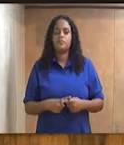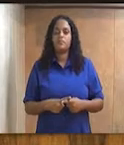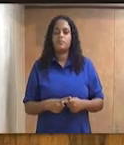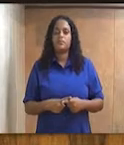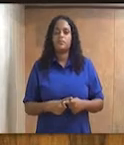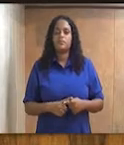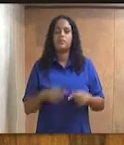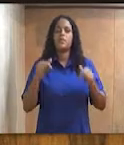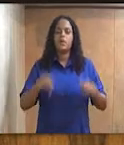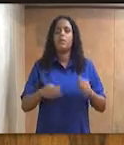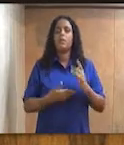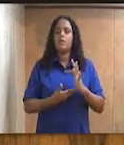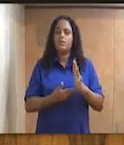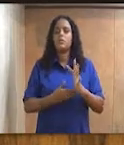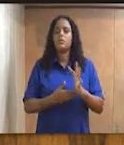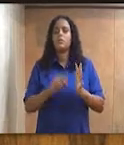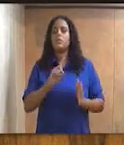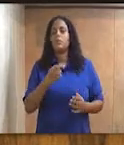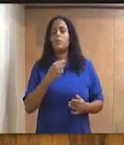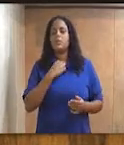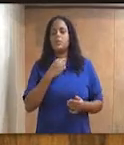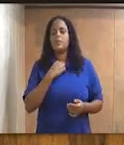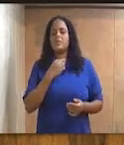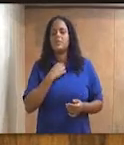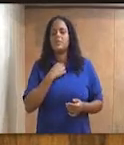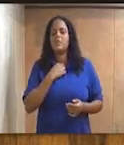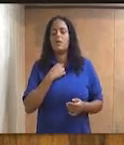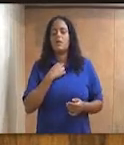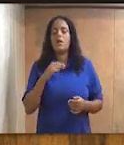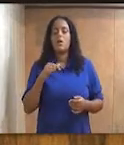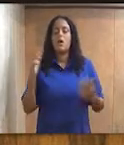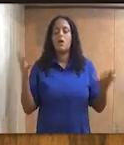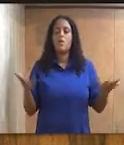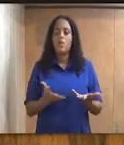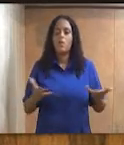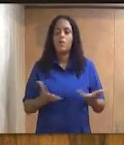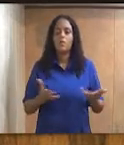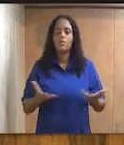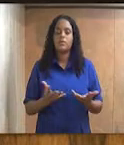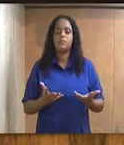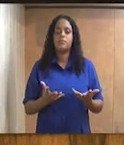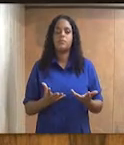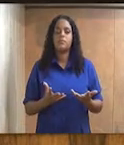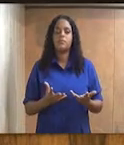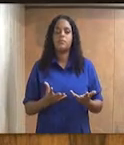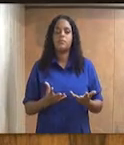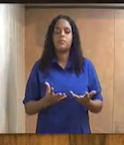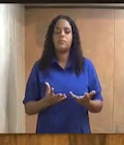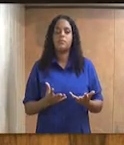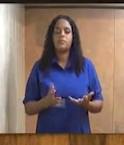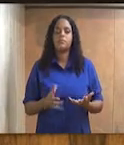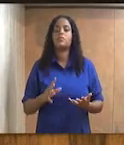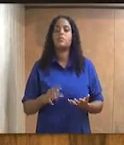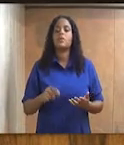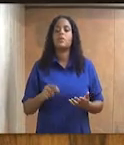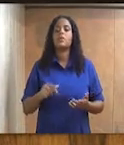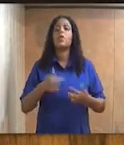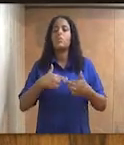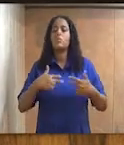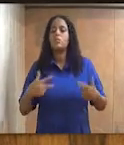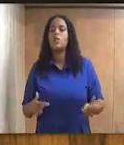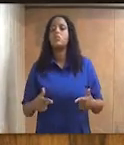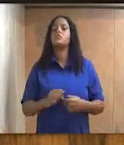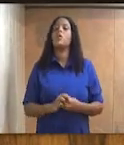esta casa não poderia, neste momento, se não salvo um